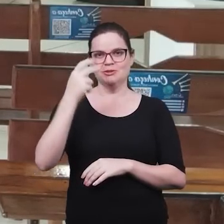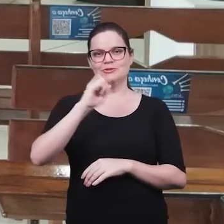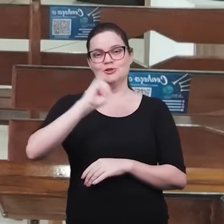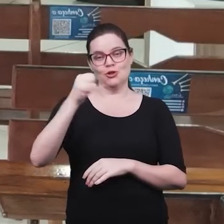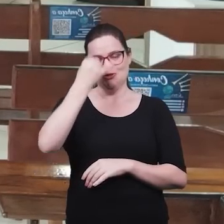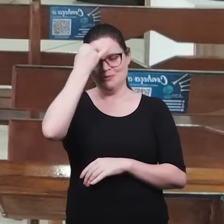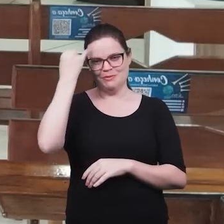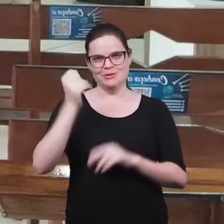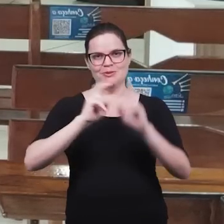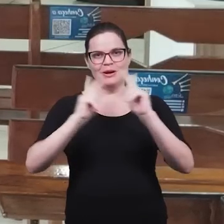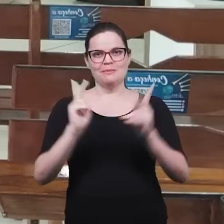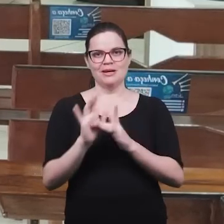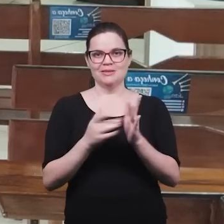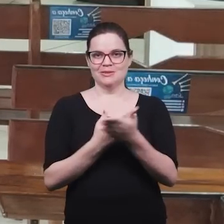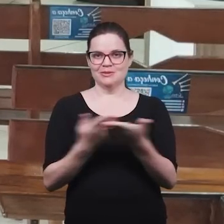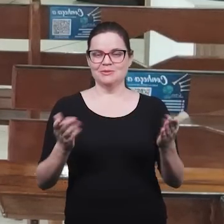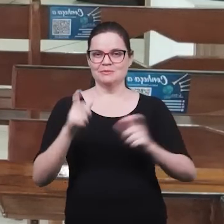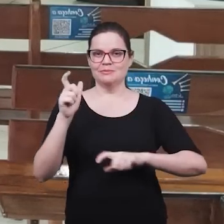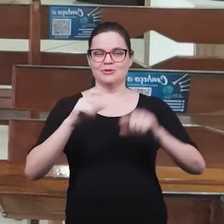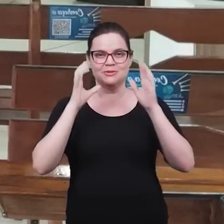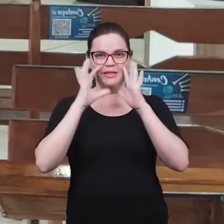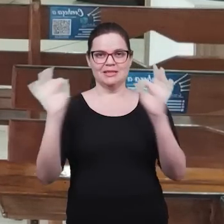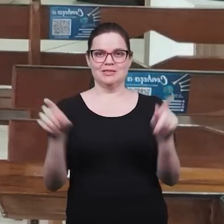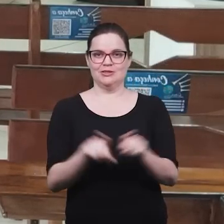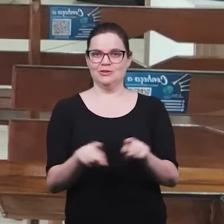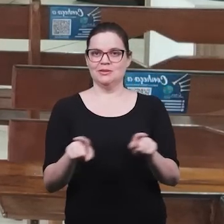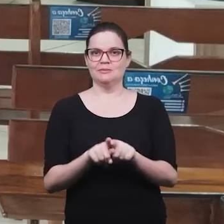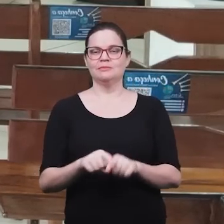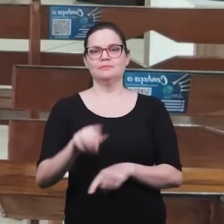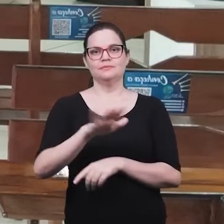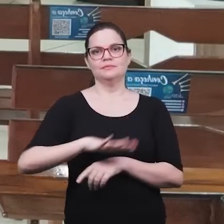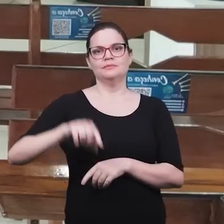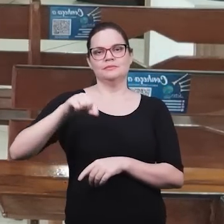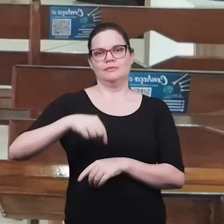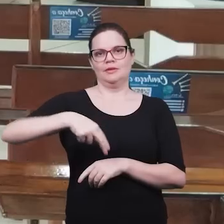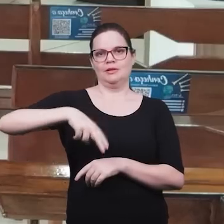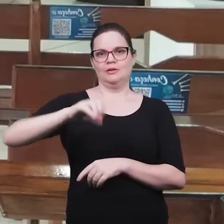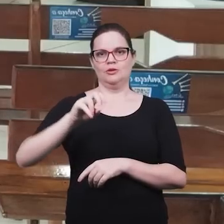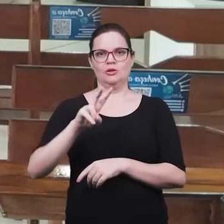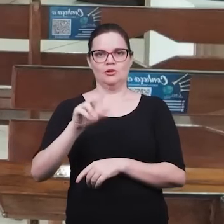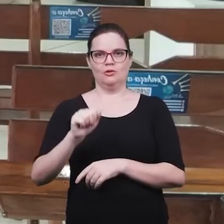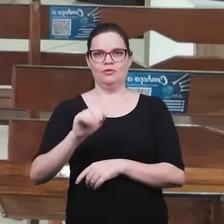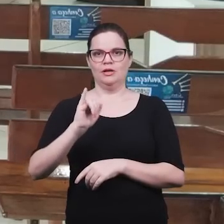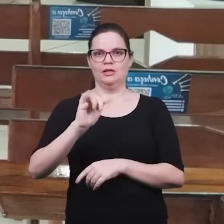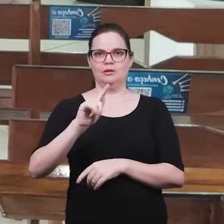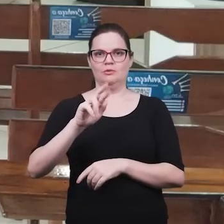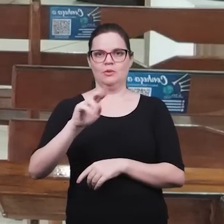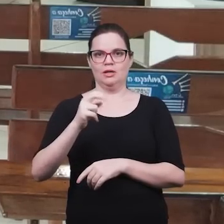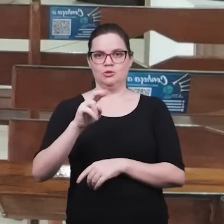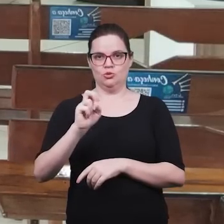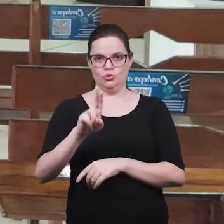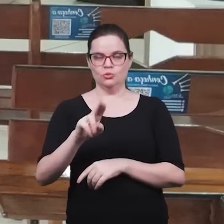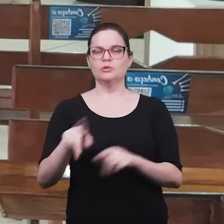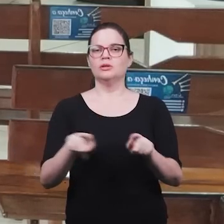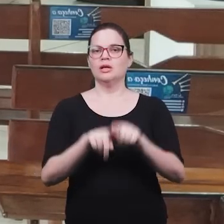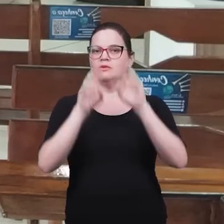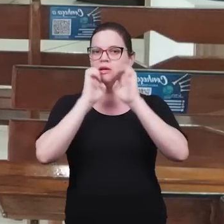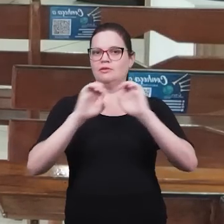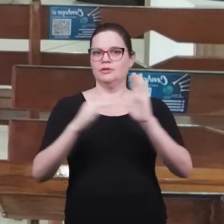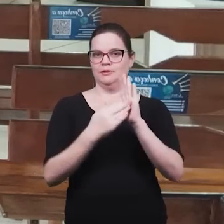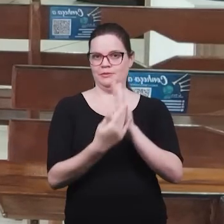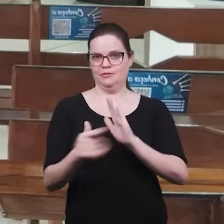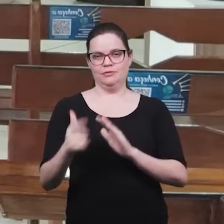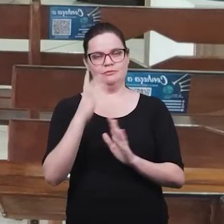Jesus a todos que nos acompanham nesta hora. Na região de Nova Iguaçu, tivemos o Evangelho Sem Fronteiras. Eu te convido a